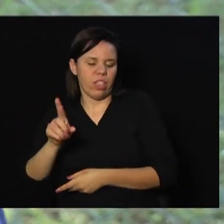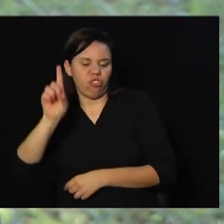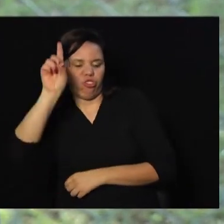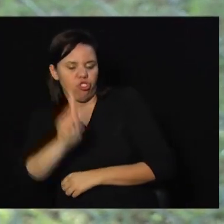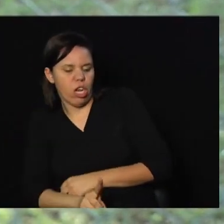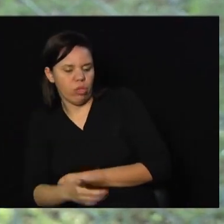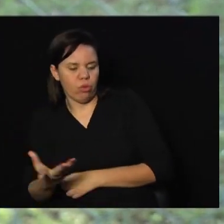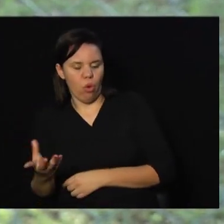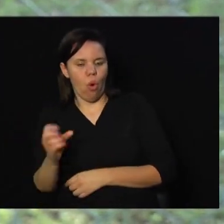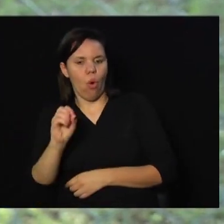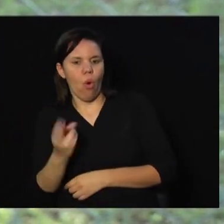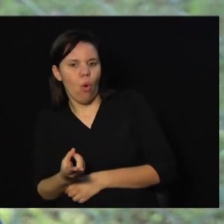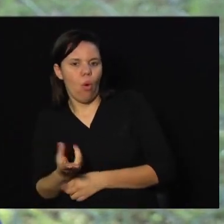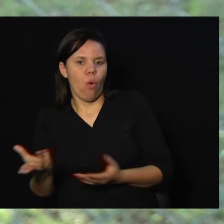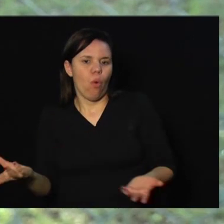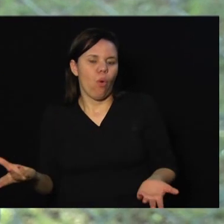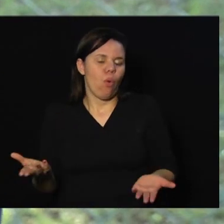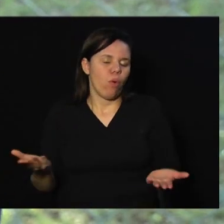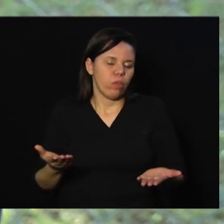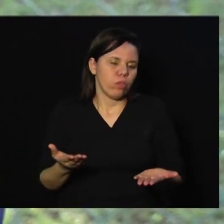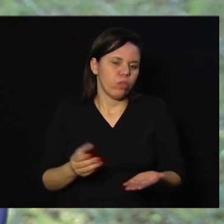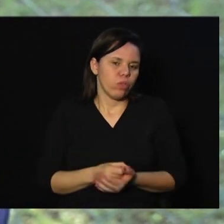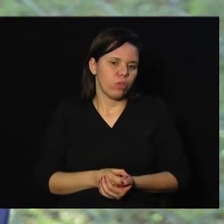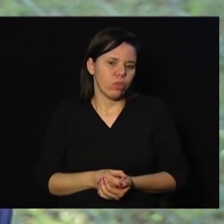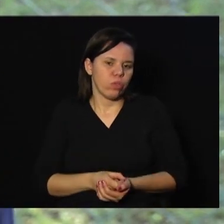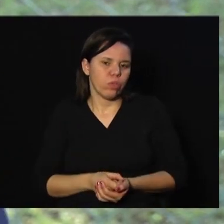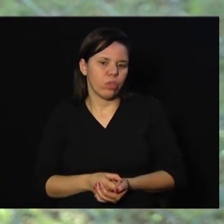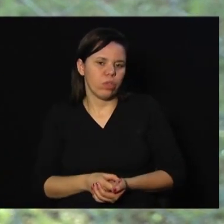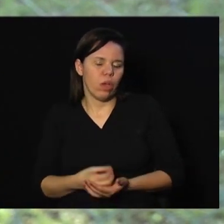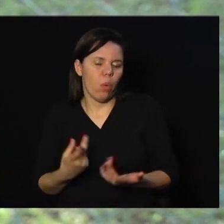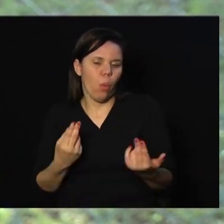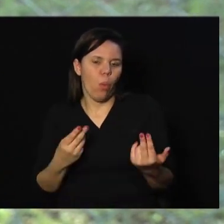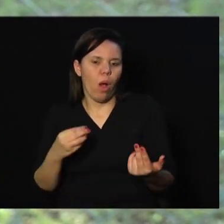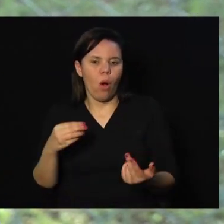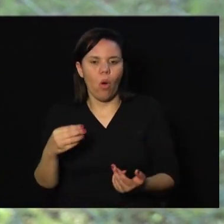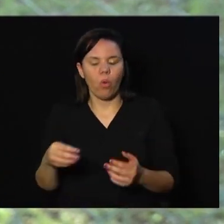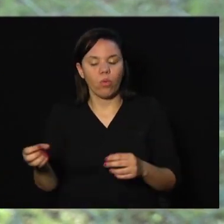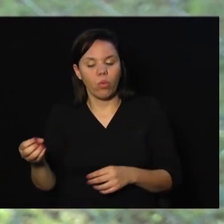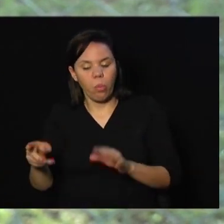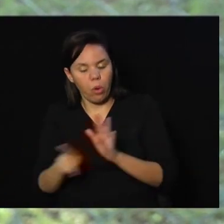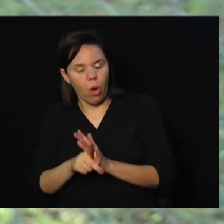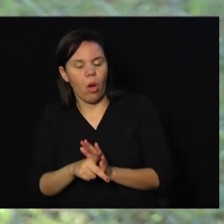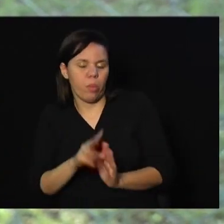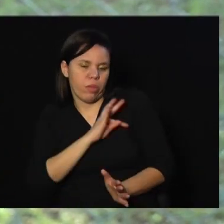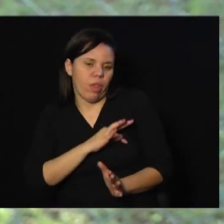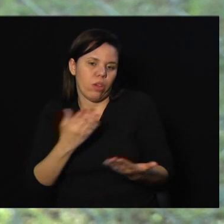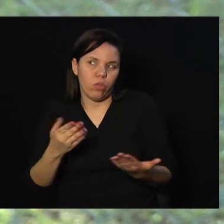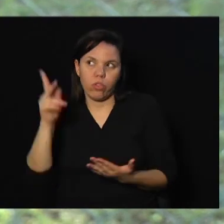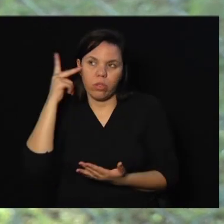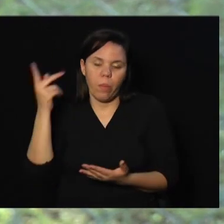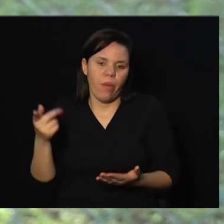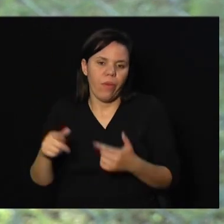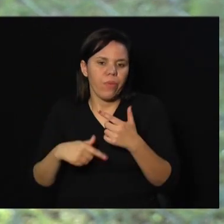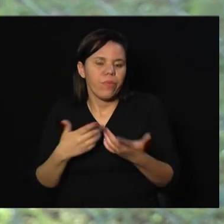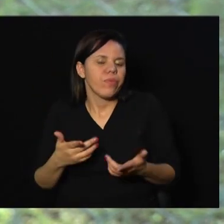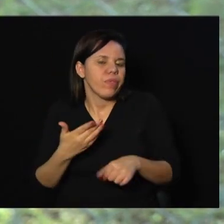diretor ou como hoje um manager ou um coordenador, entendeu? Eu sou do ramo, eu